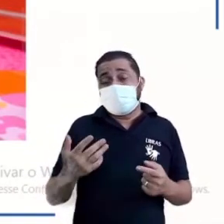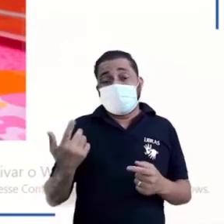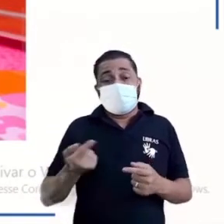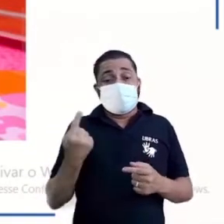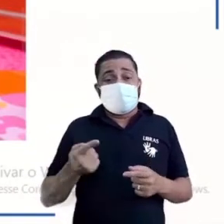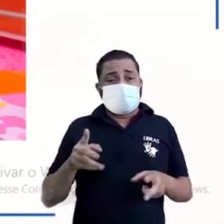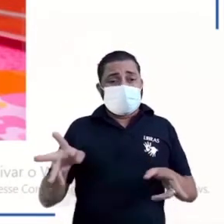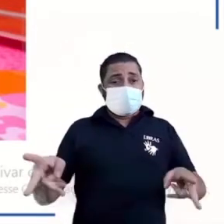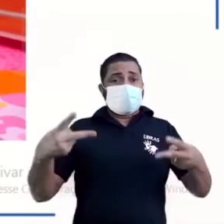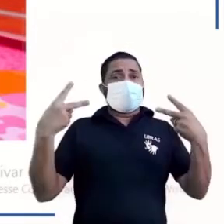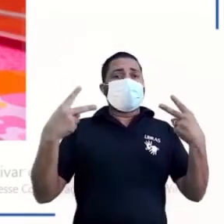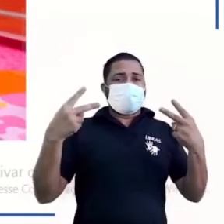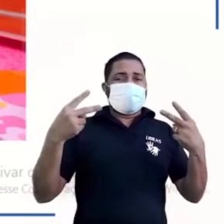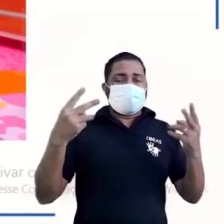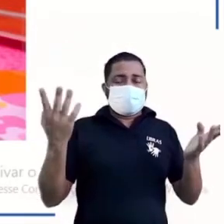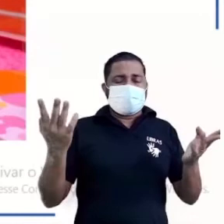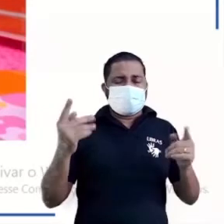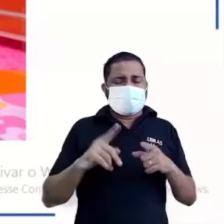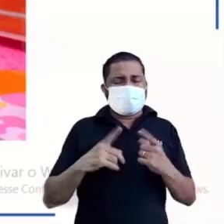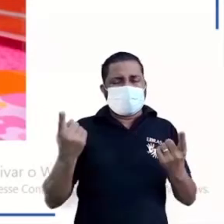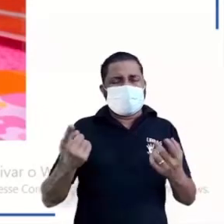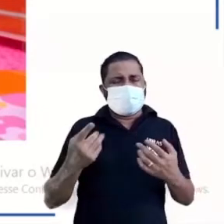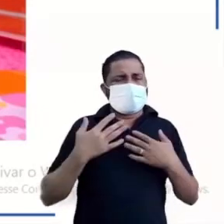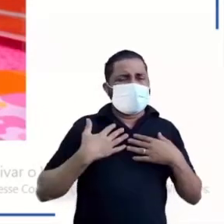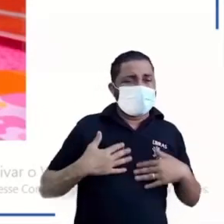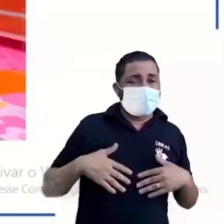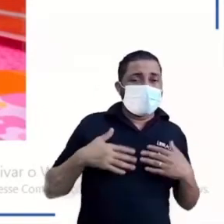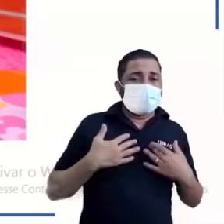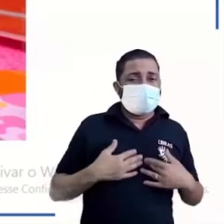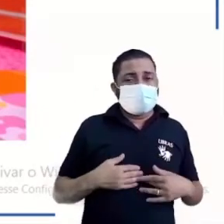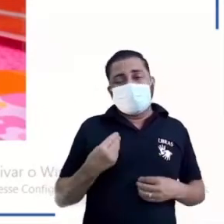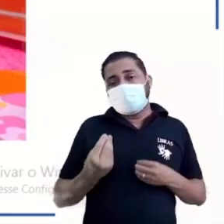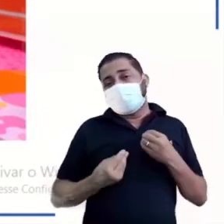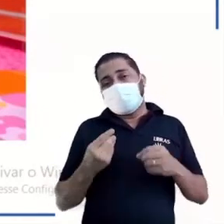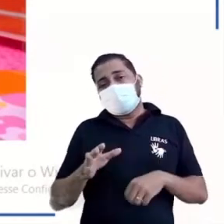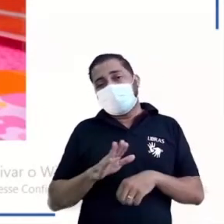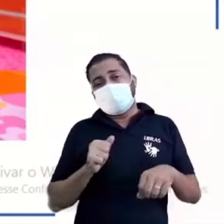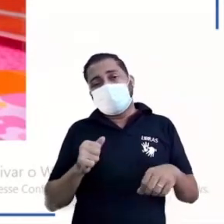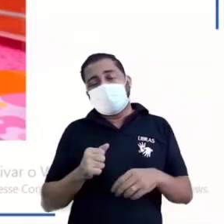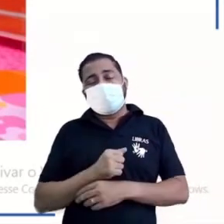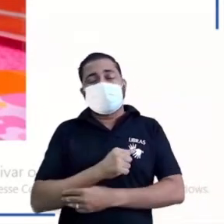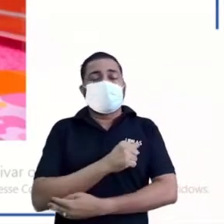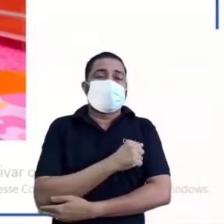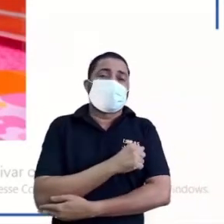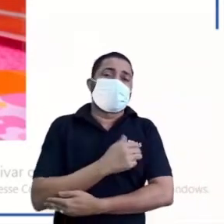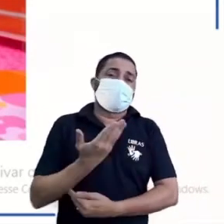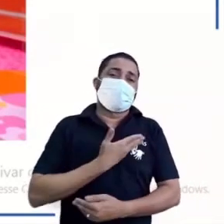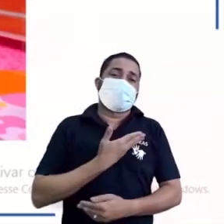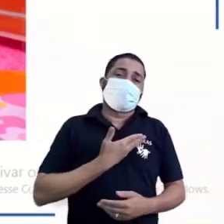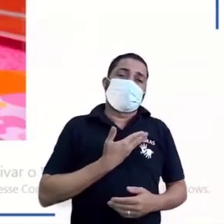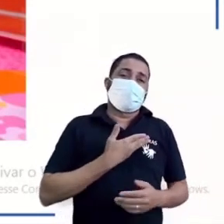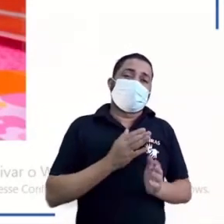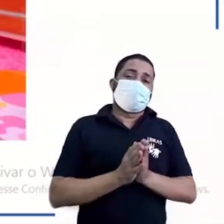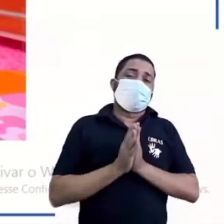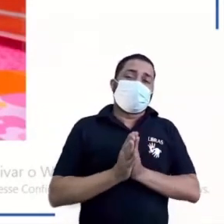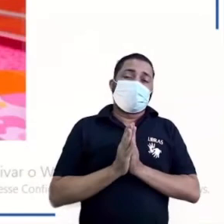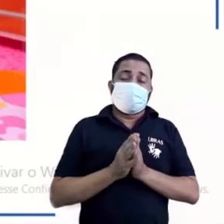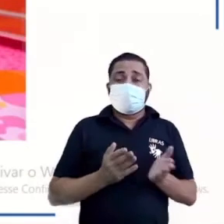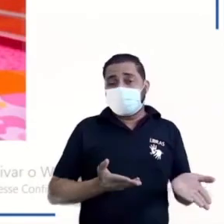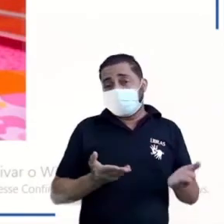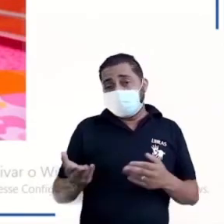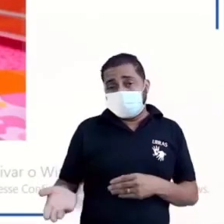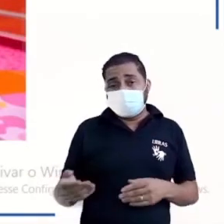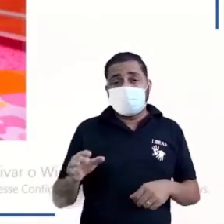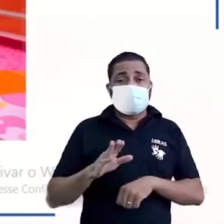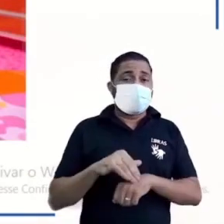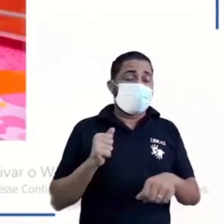nos chama a atenção de algo, mas de uma maneira mais tranquila. É como se você fosse chamar uma pessoa e dissesse assim: amigo, por favor, vem aqui. Né?